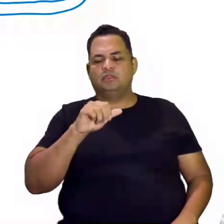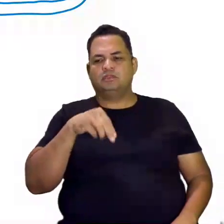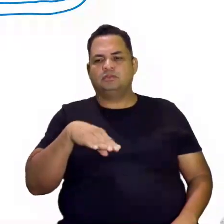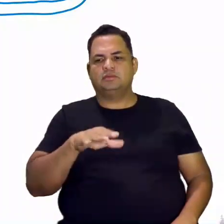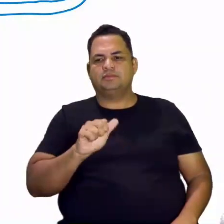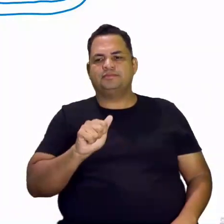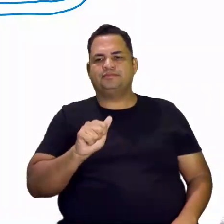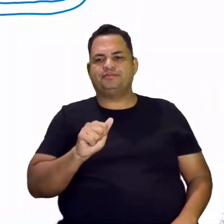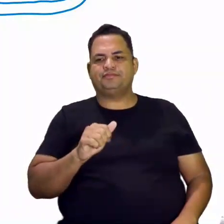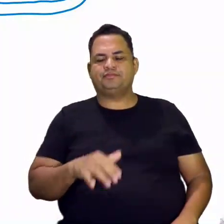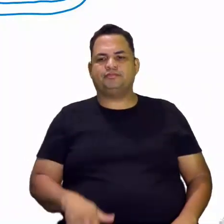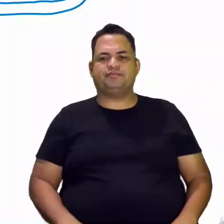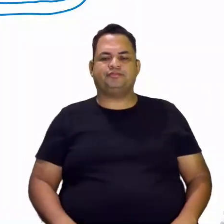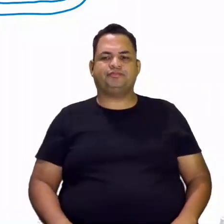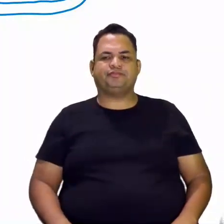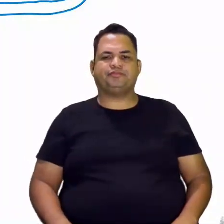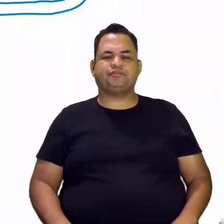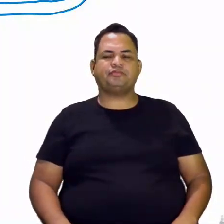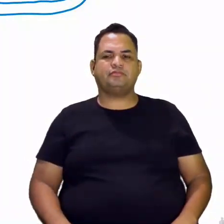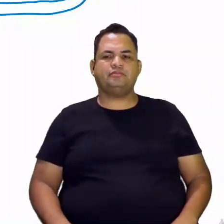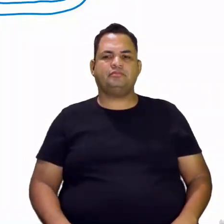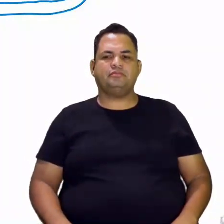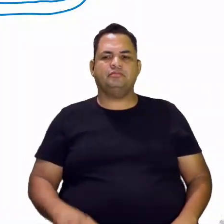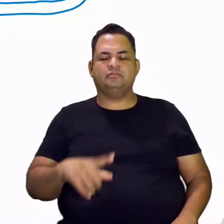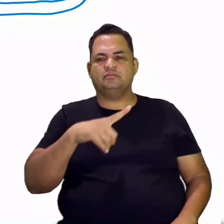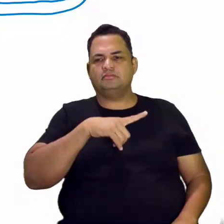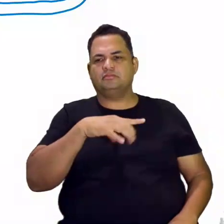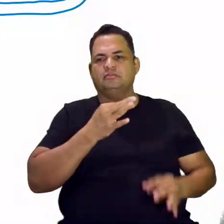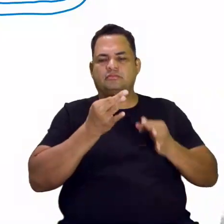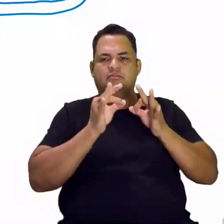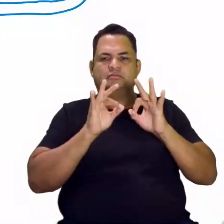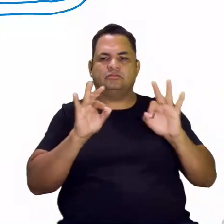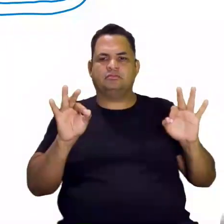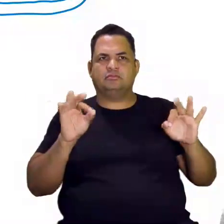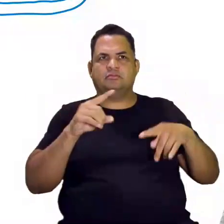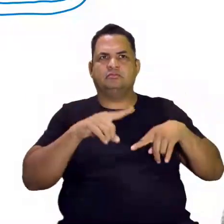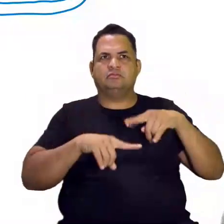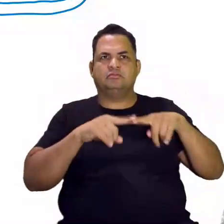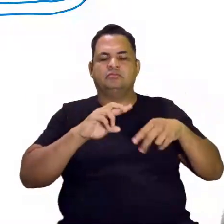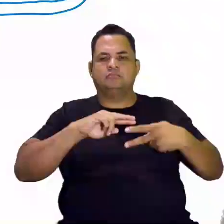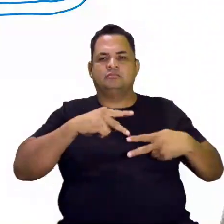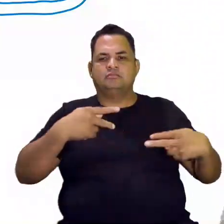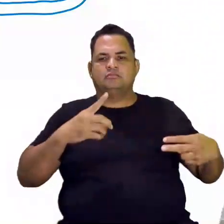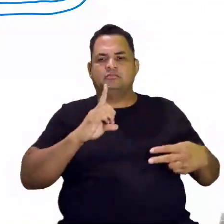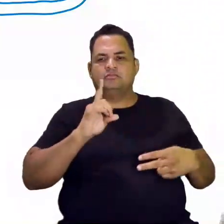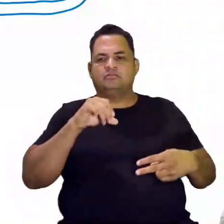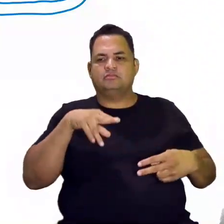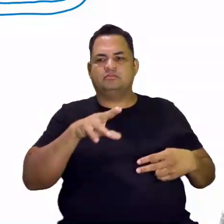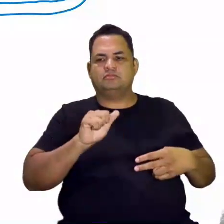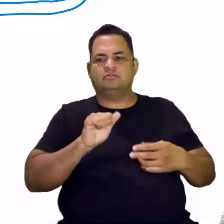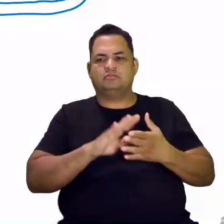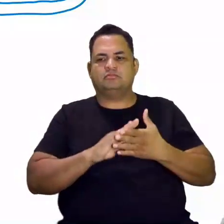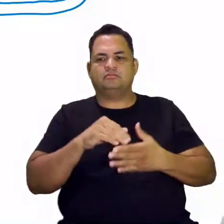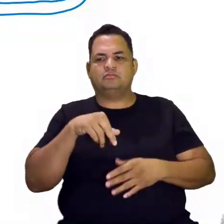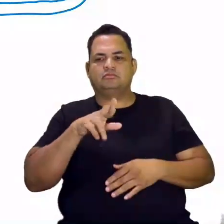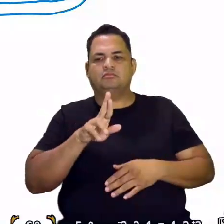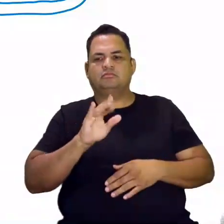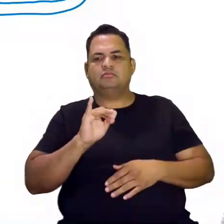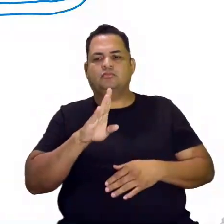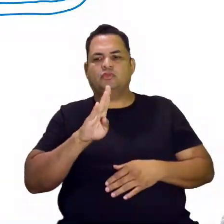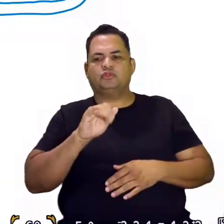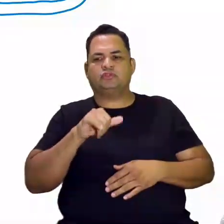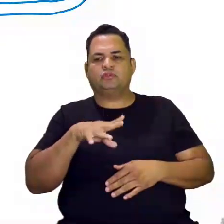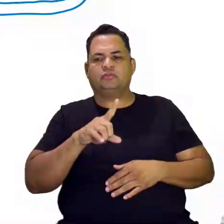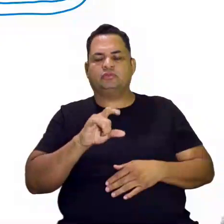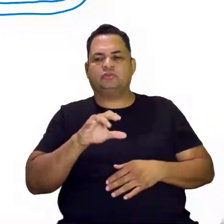O citoplasma da célula tem simplesmente o material genético, que é o DNA, e os ribossomos. É